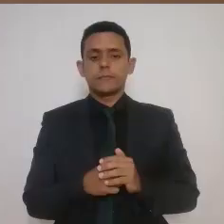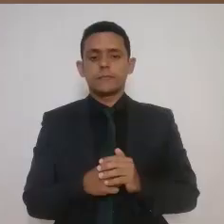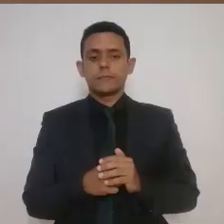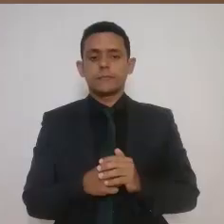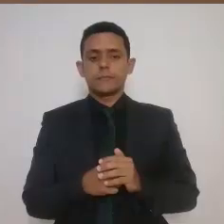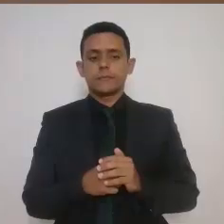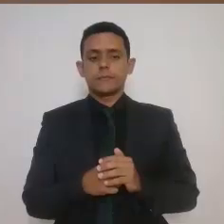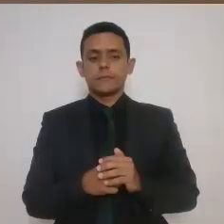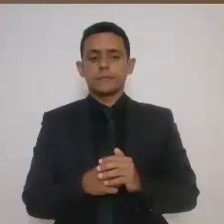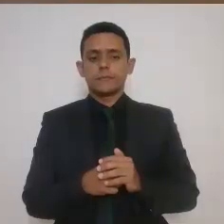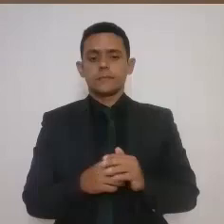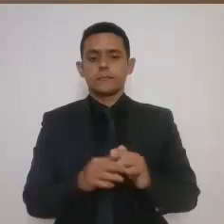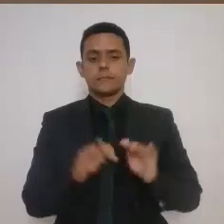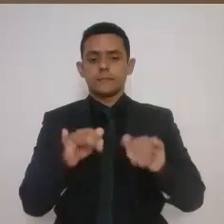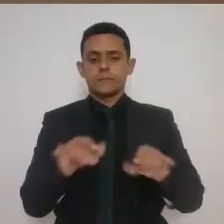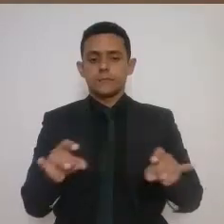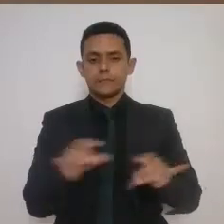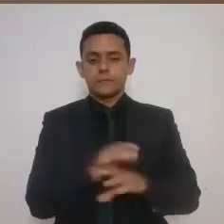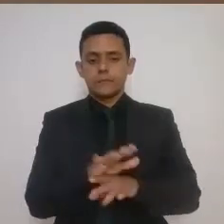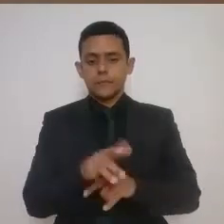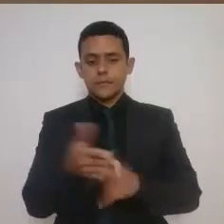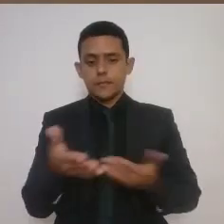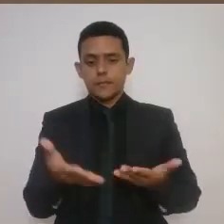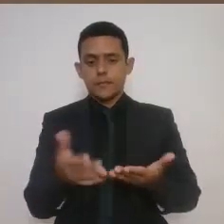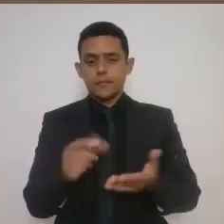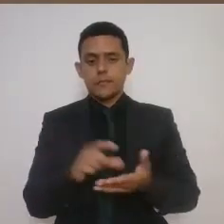nossa ordem judicial.